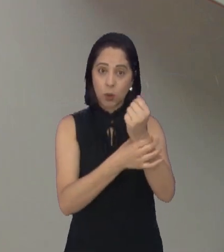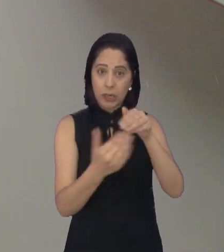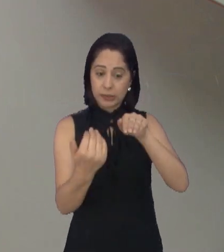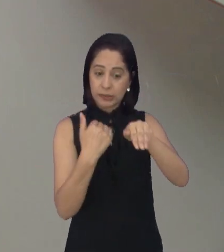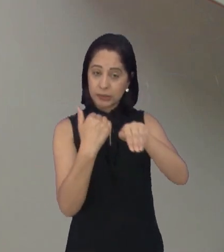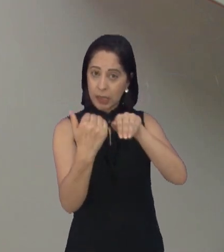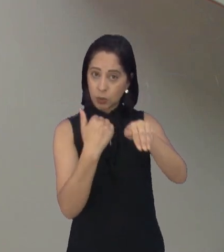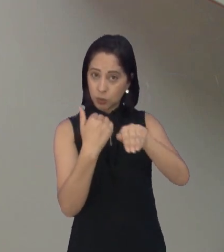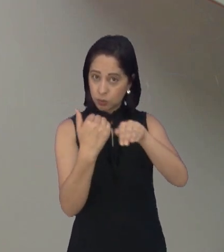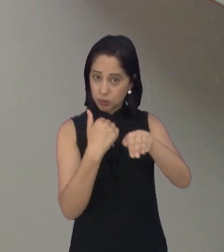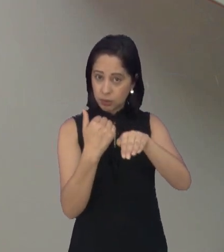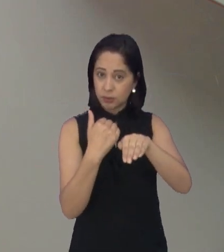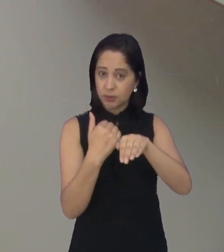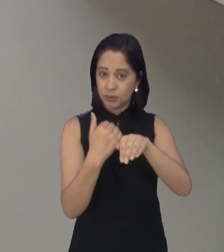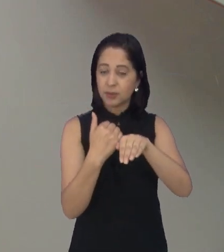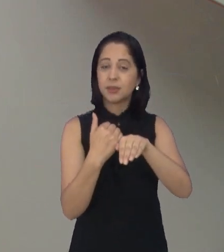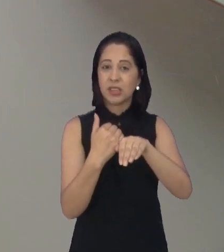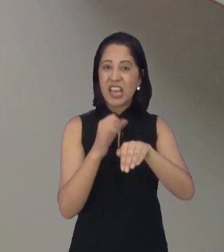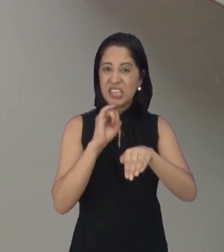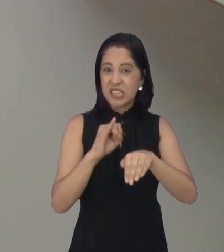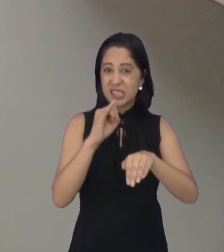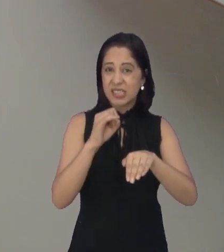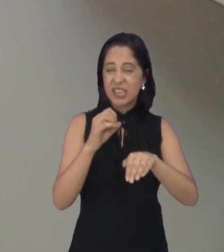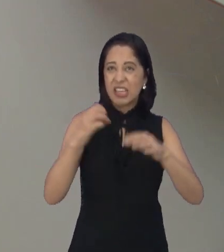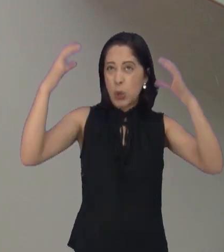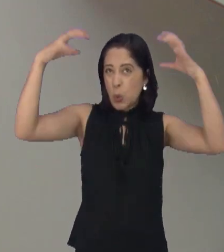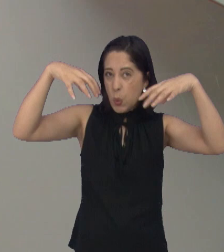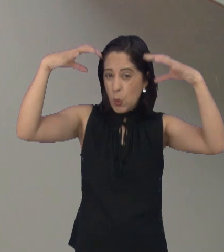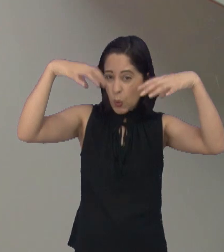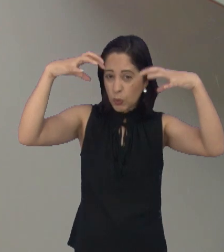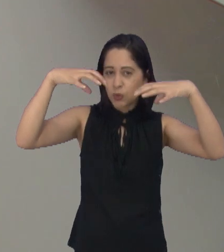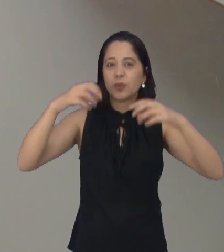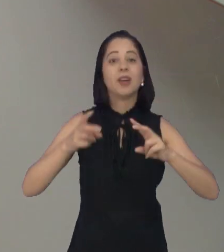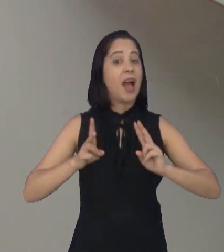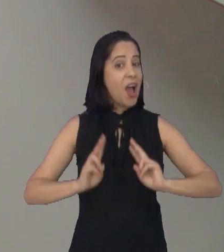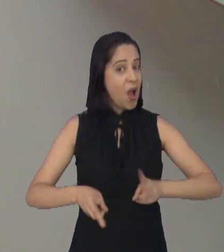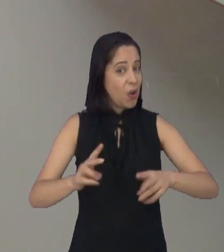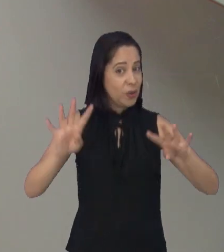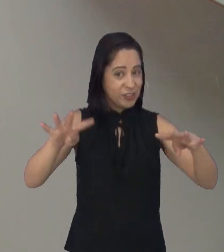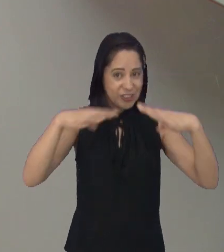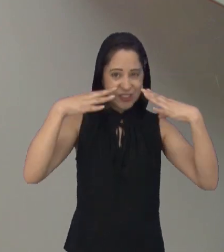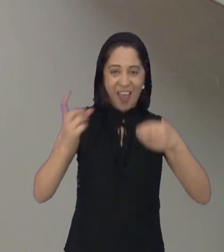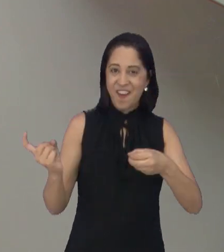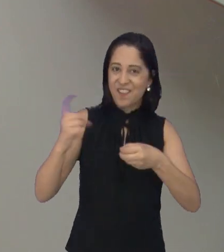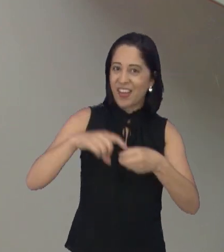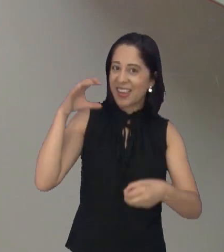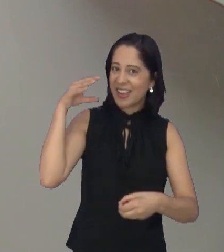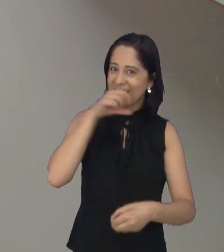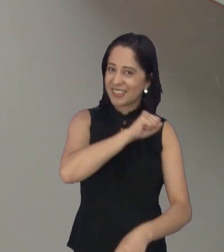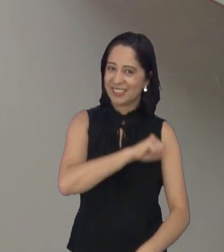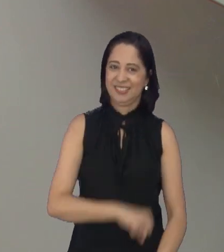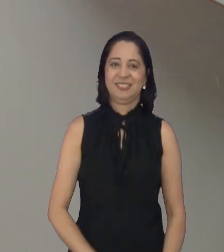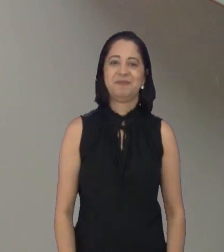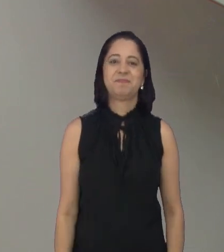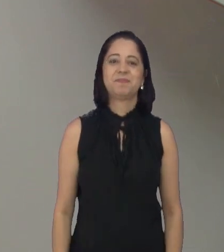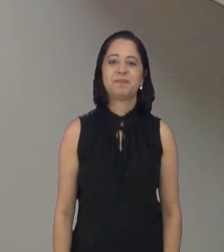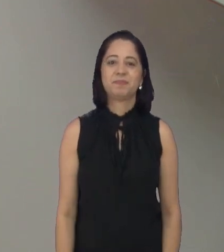trânsito, principalmente em dias de chuva. Então, fica aí que nós voltamos já já.